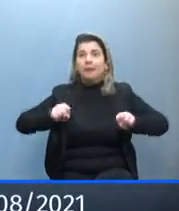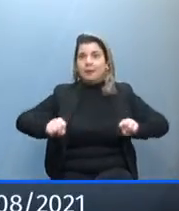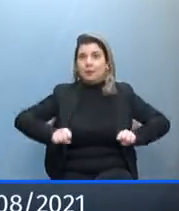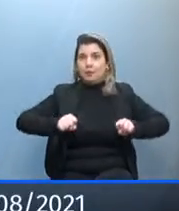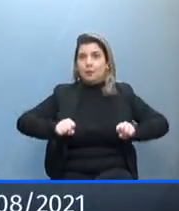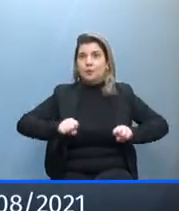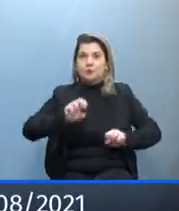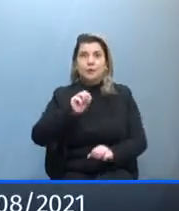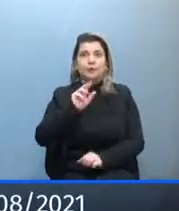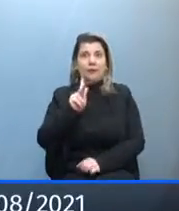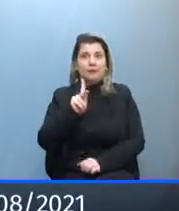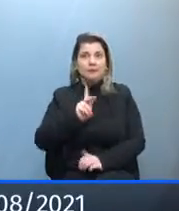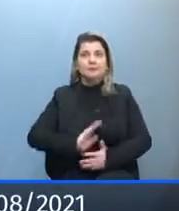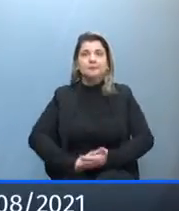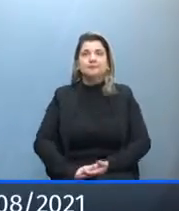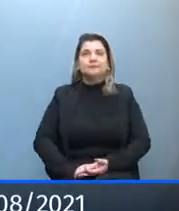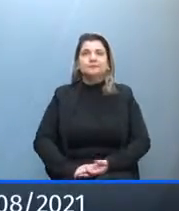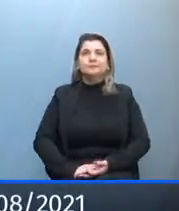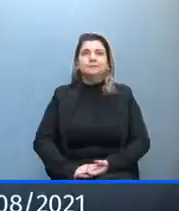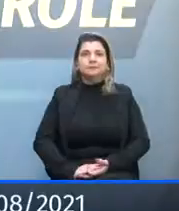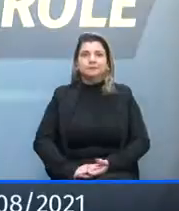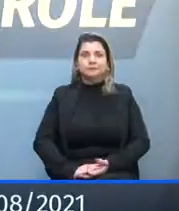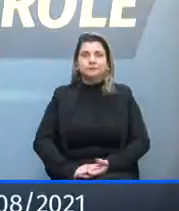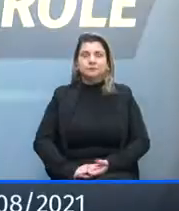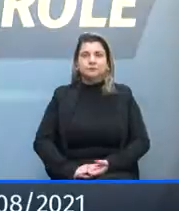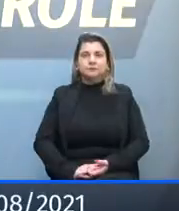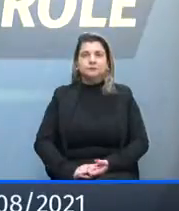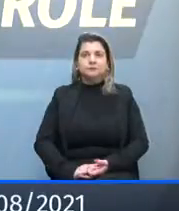abre a câmera também.